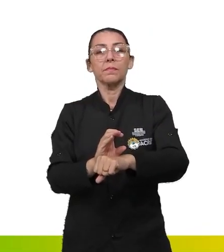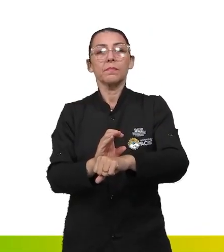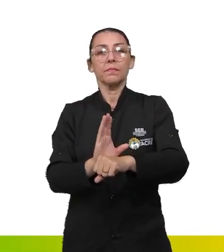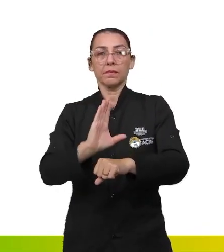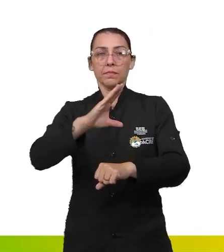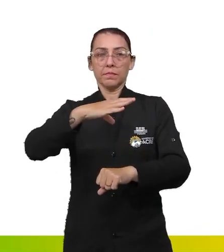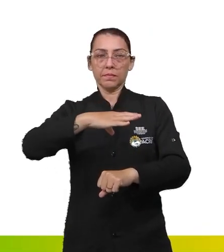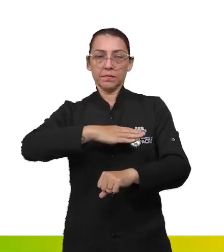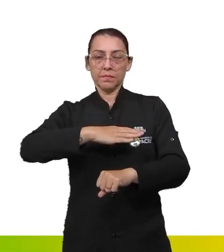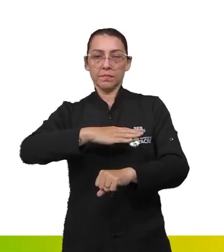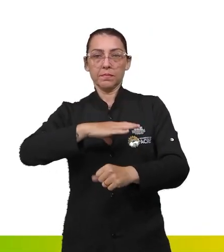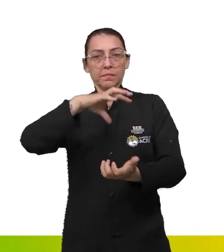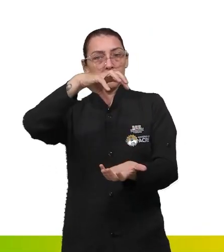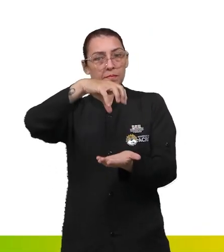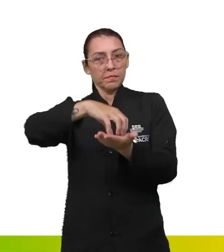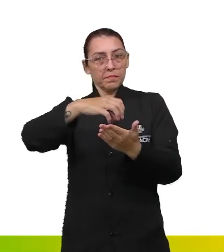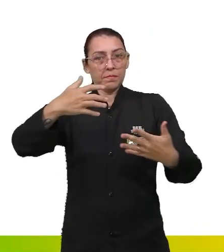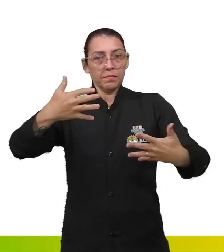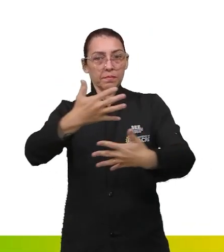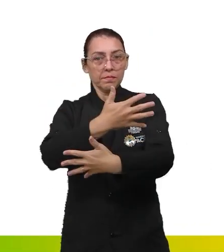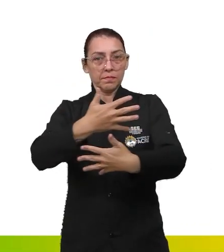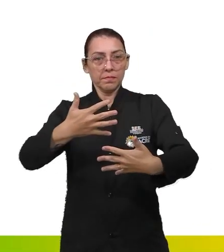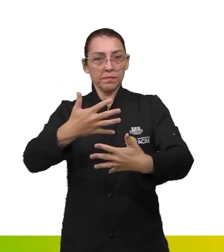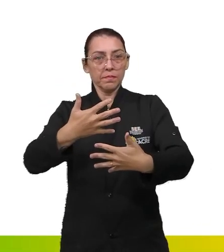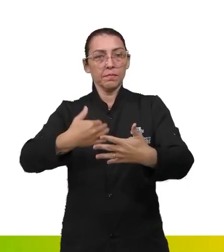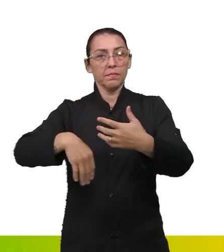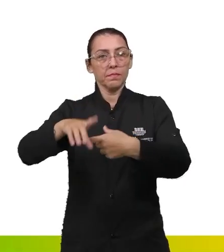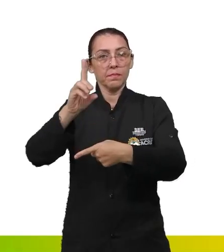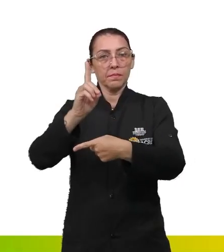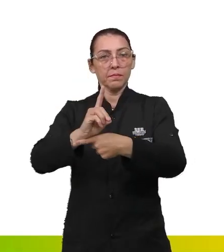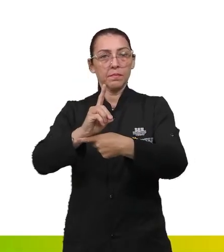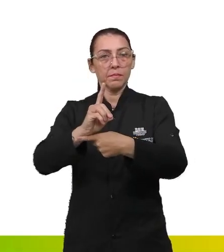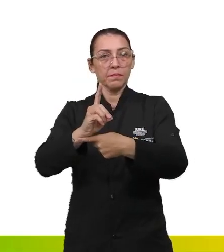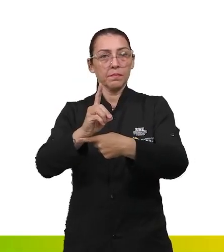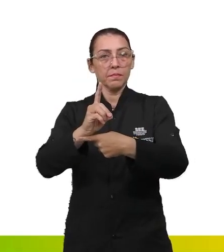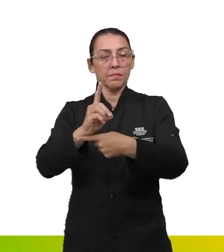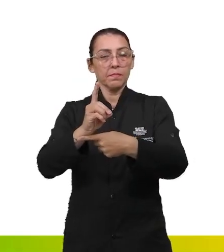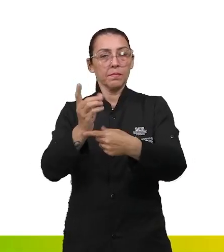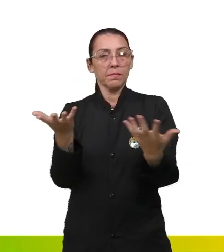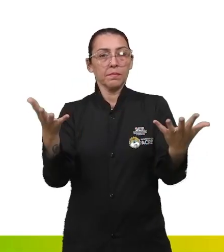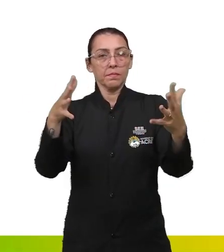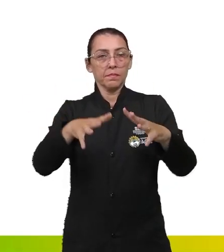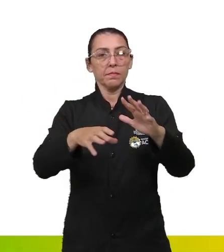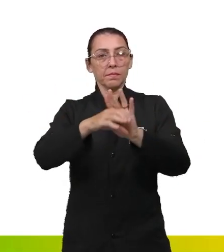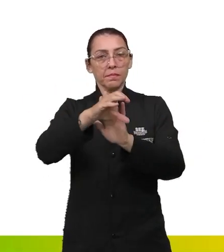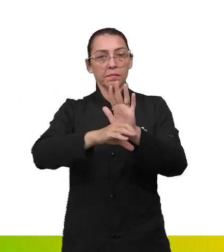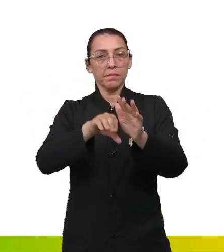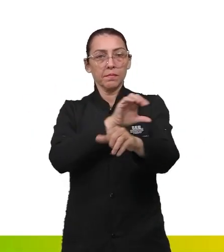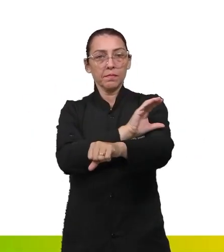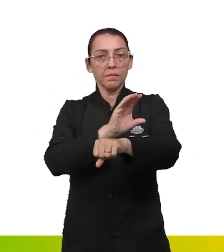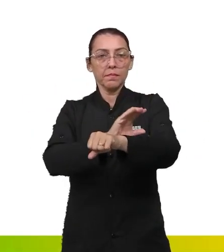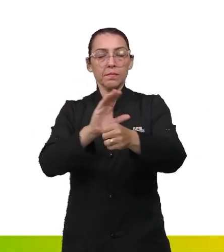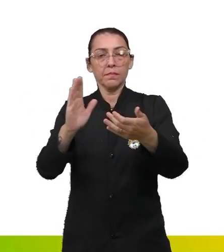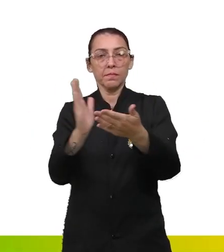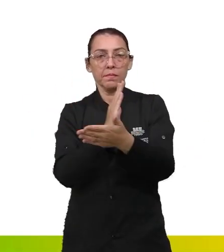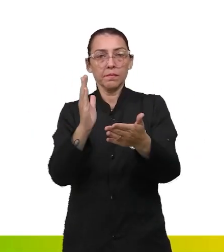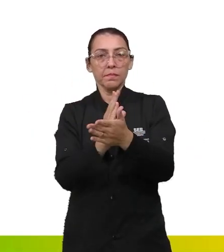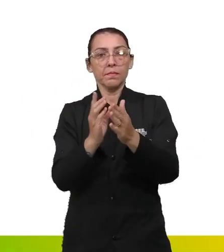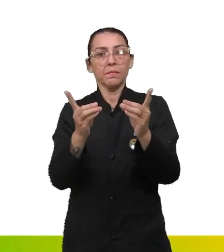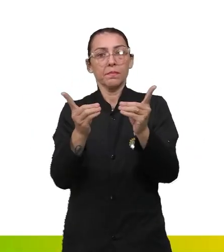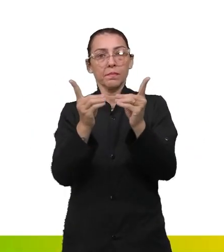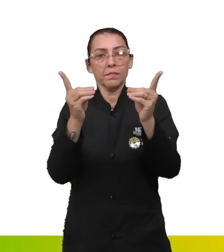áreas urbanas centrais. Letra D, a inclusão de conteúdos culturais nos